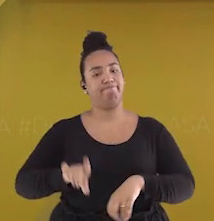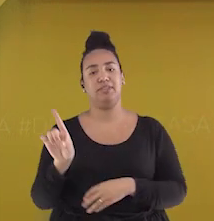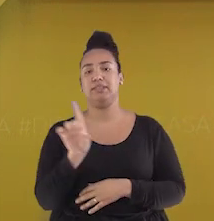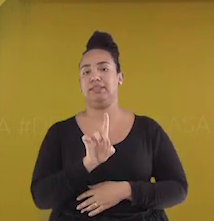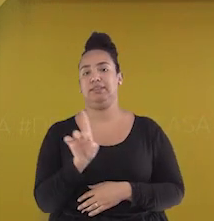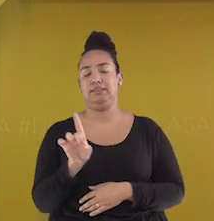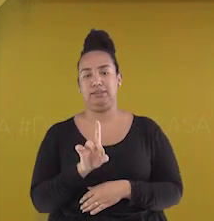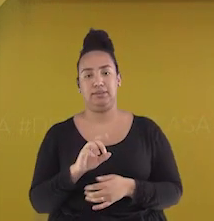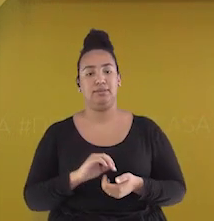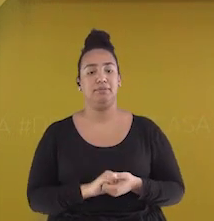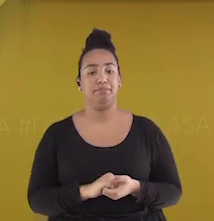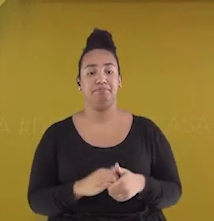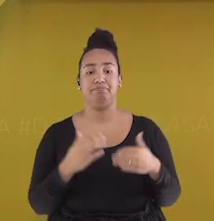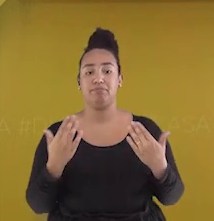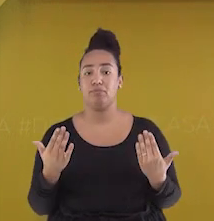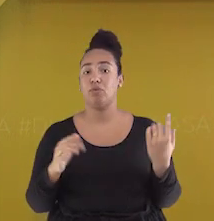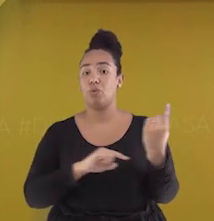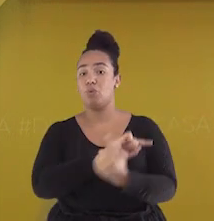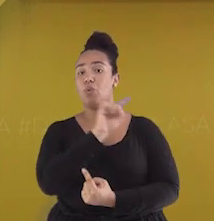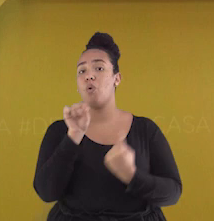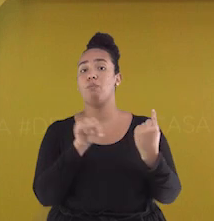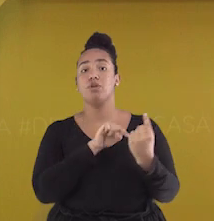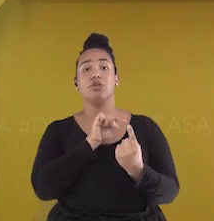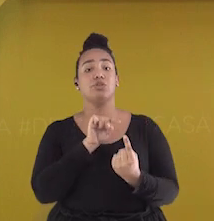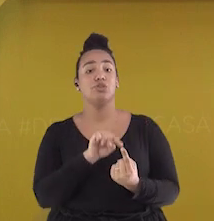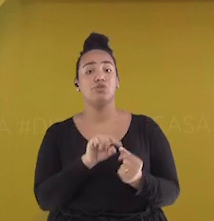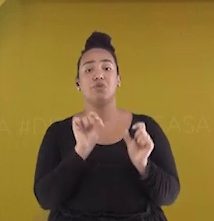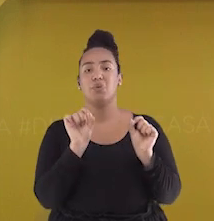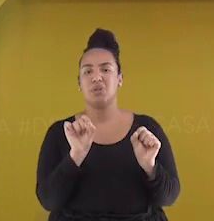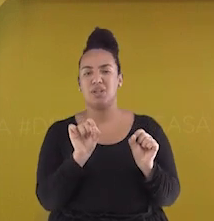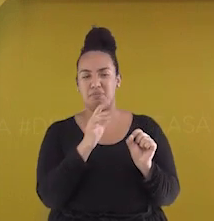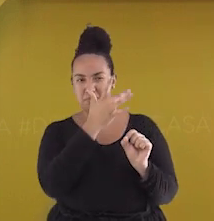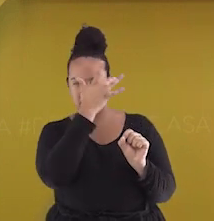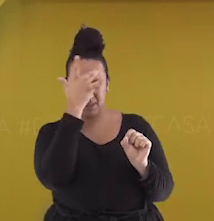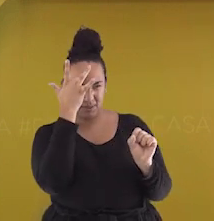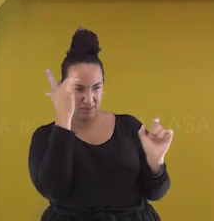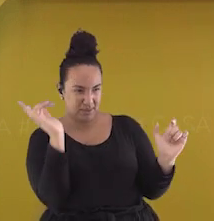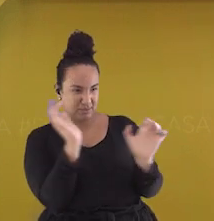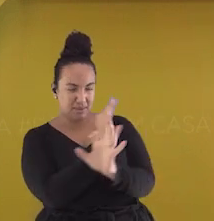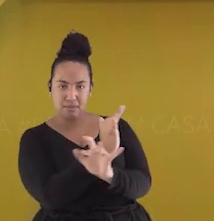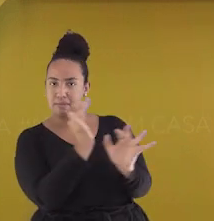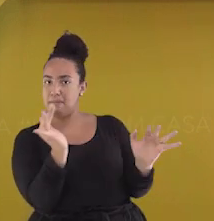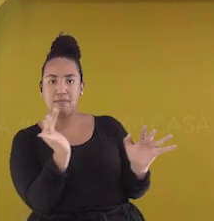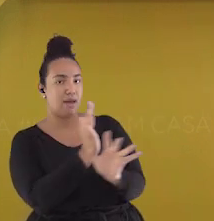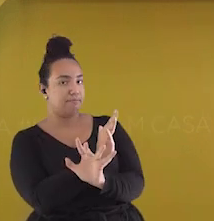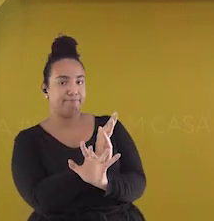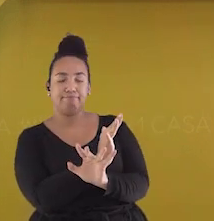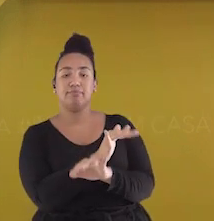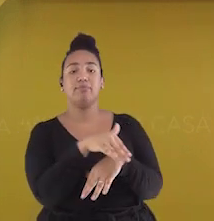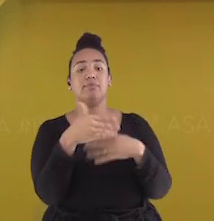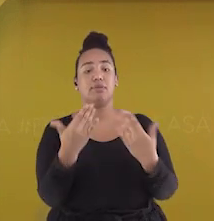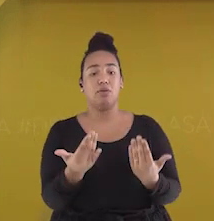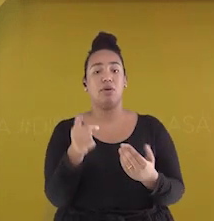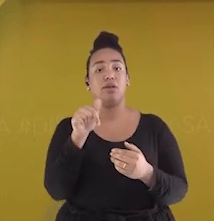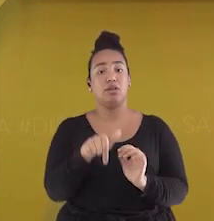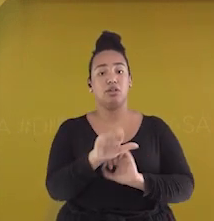taxação. Como o objetivo não é possibilitar a livre circulação de pessoas, a